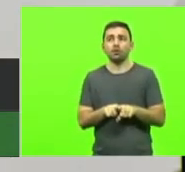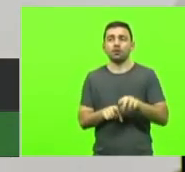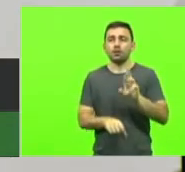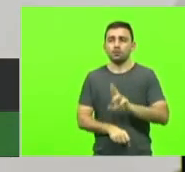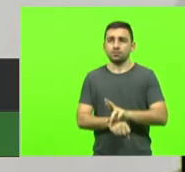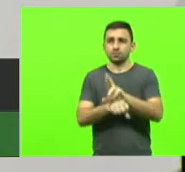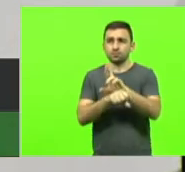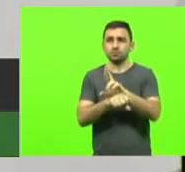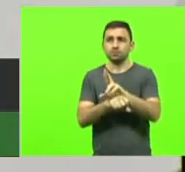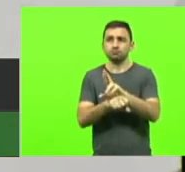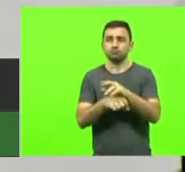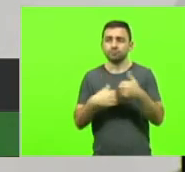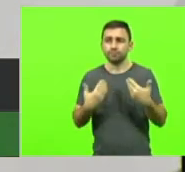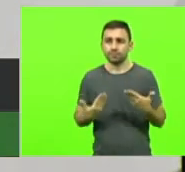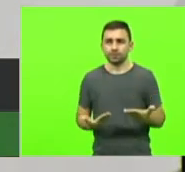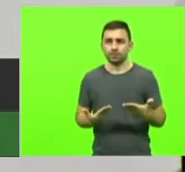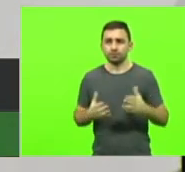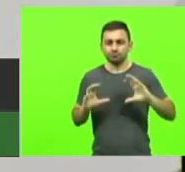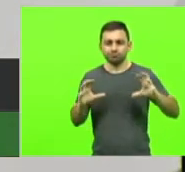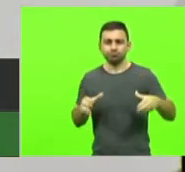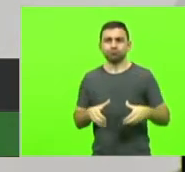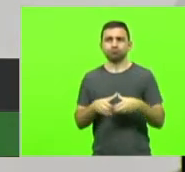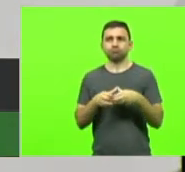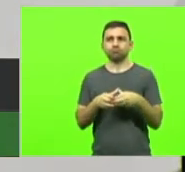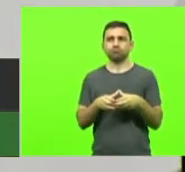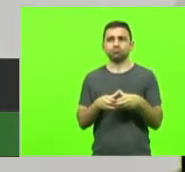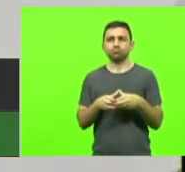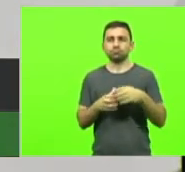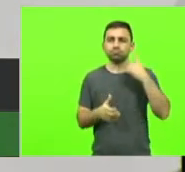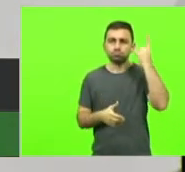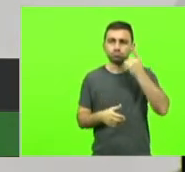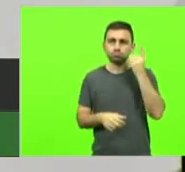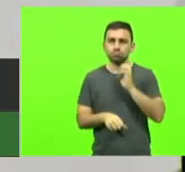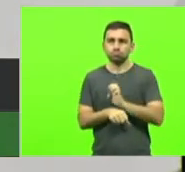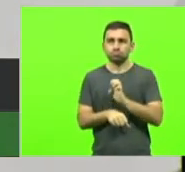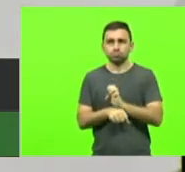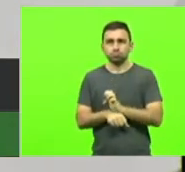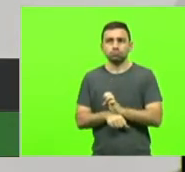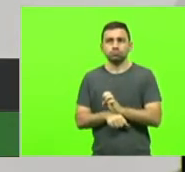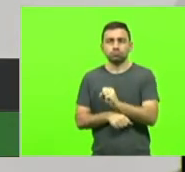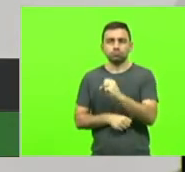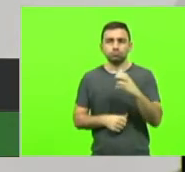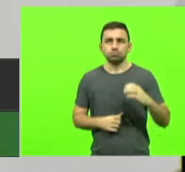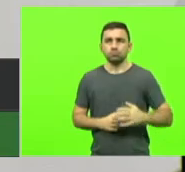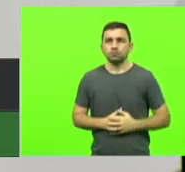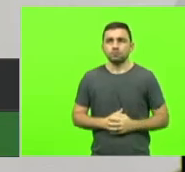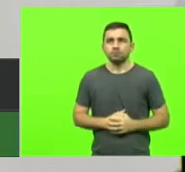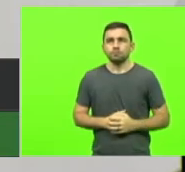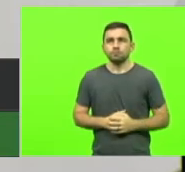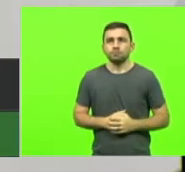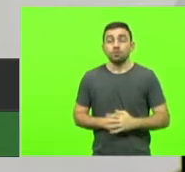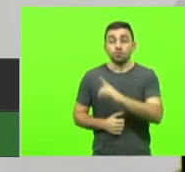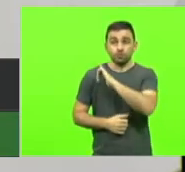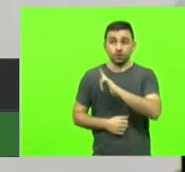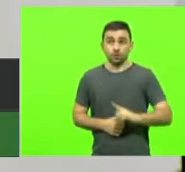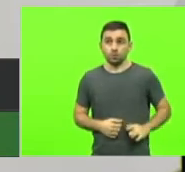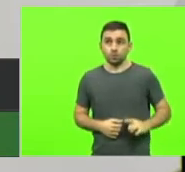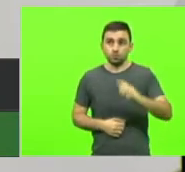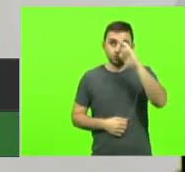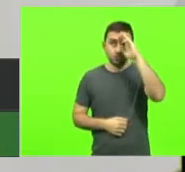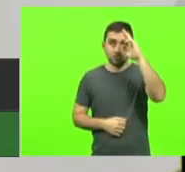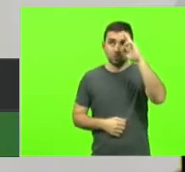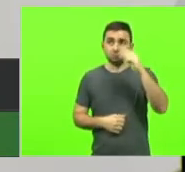representando aqui o conjunto de deputados estaduais dessa casa. O governador Moisés